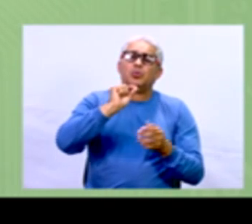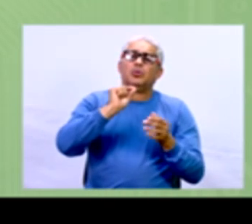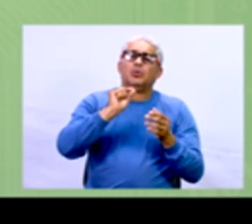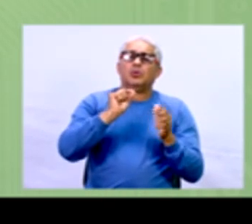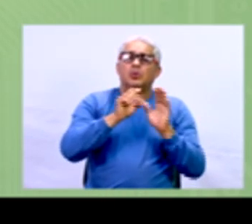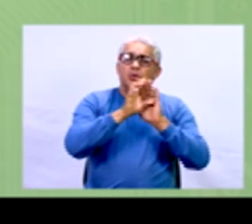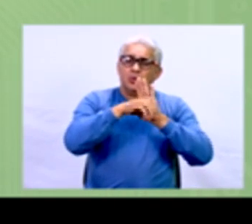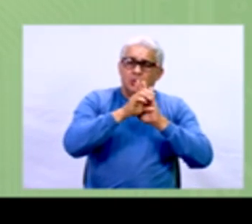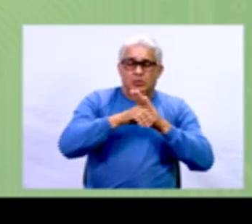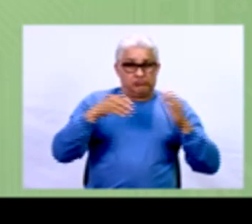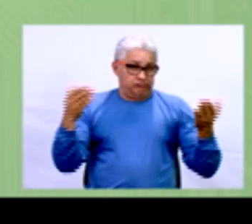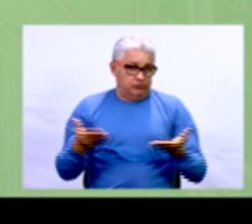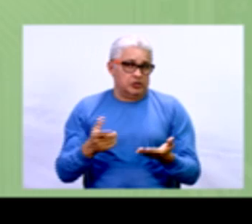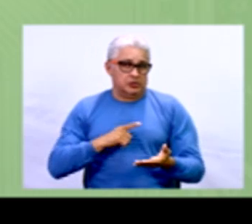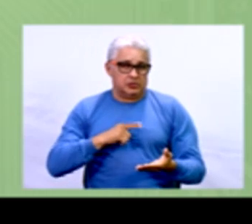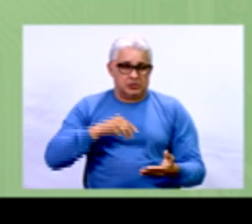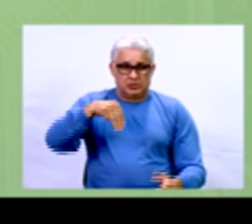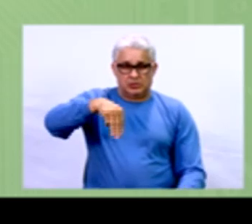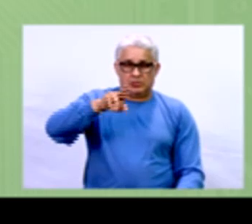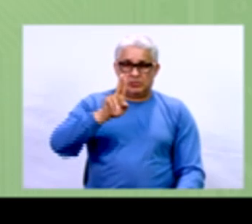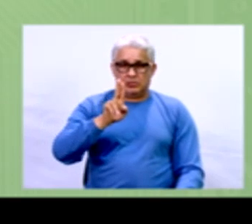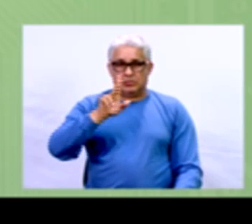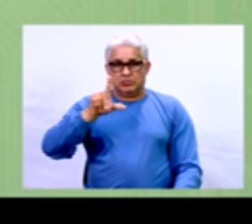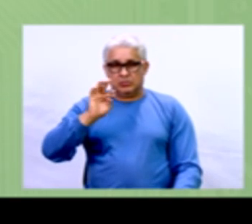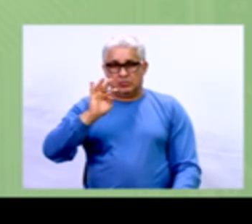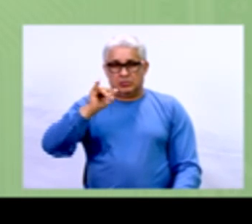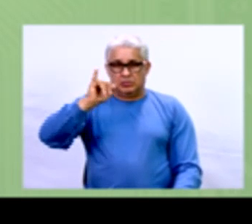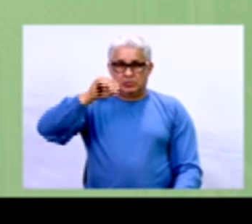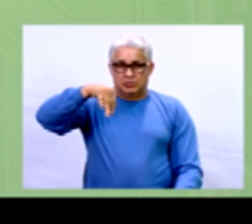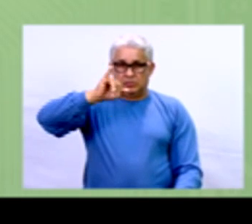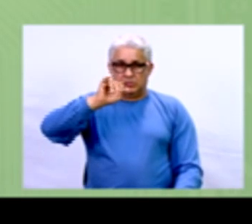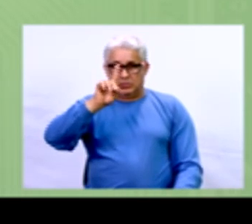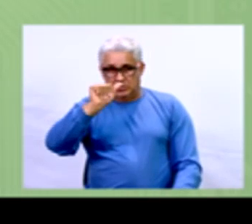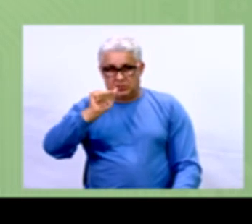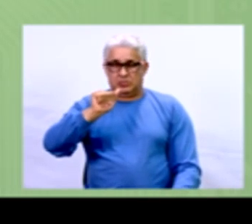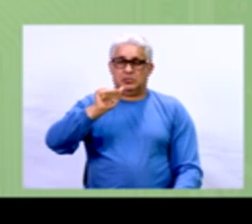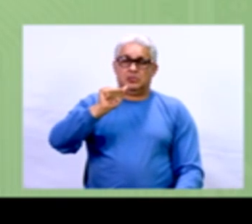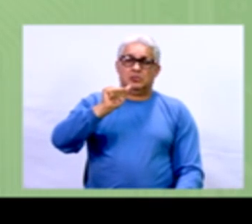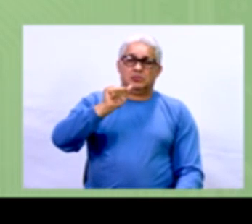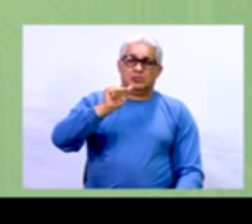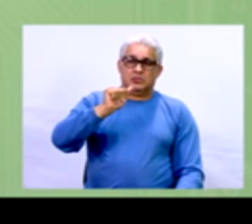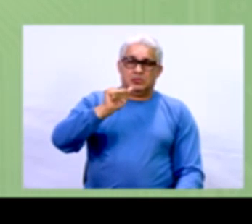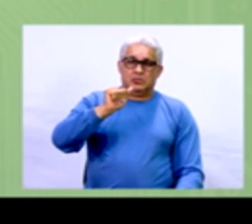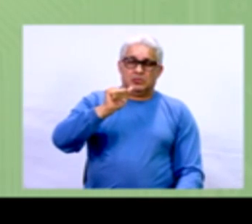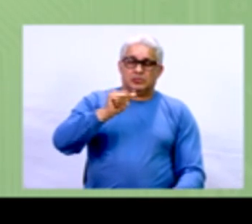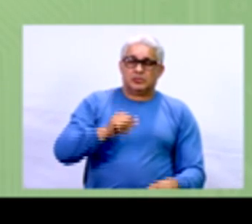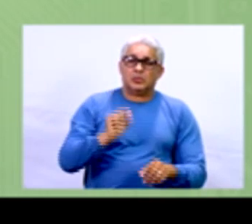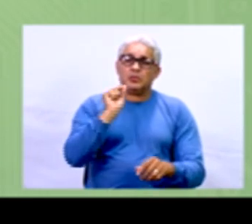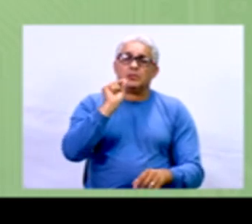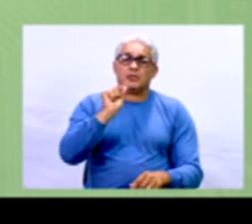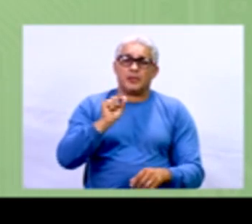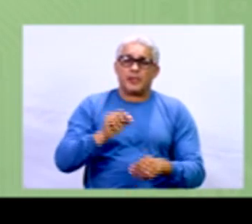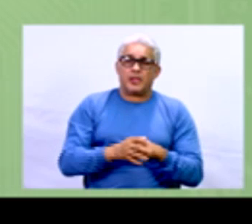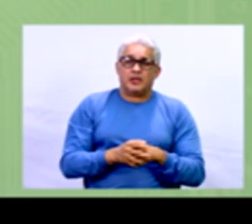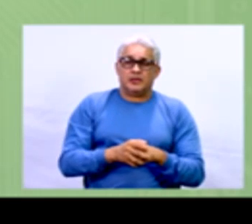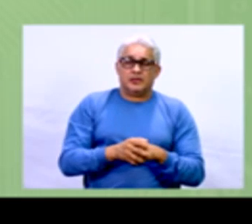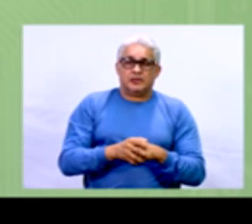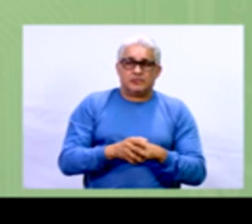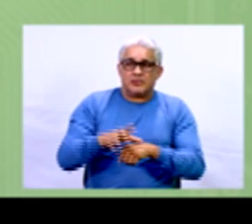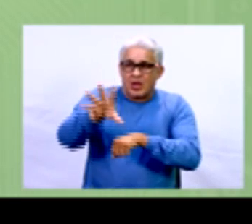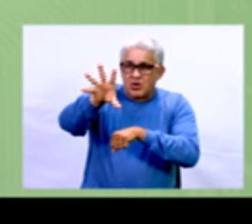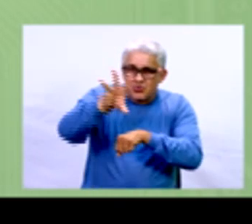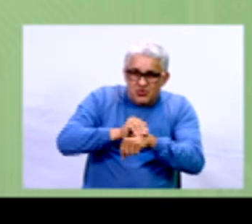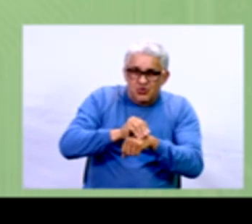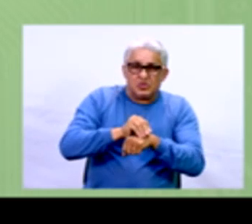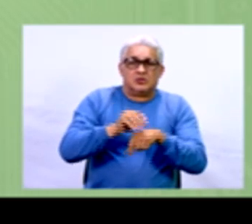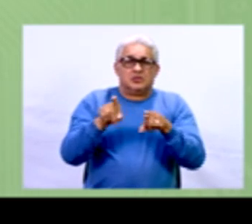nós estamos vivendo na era da inclusão digital, em que dispositivos de captura, imagem